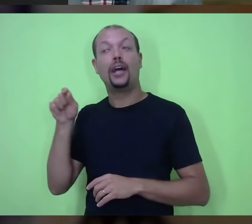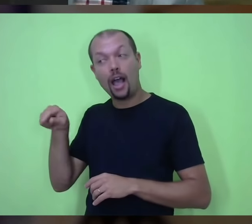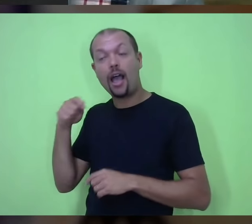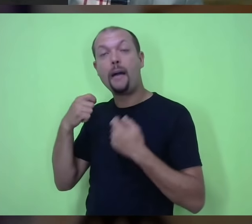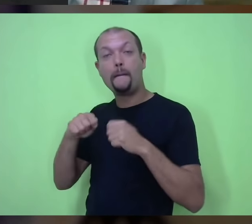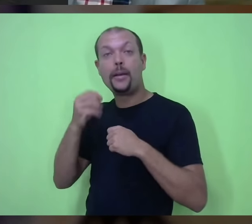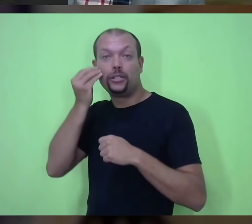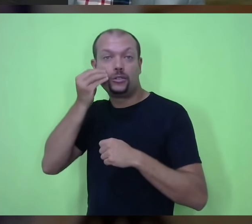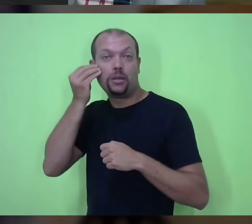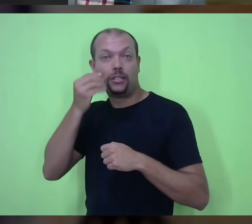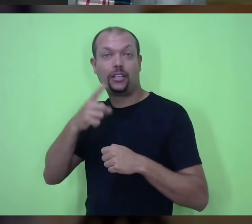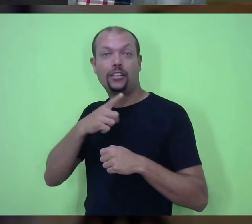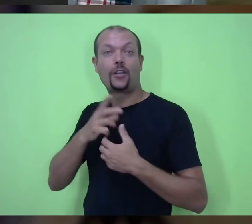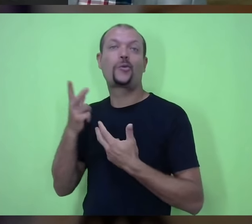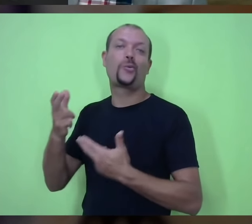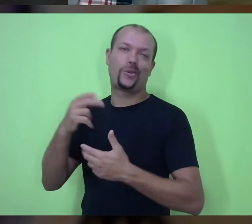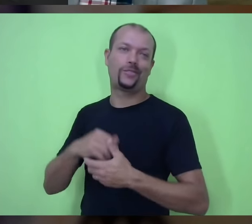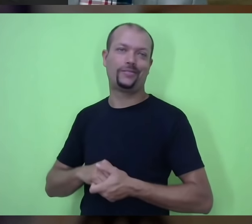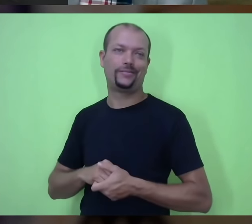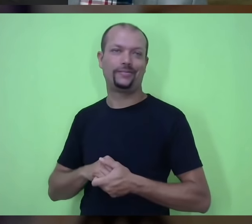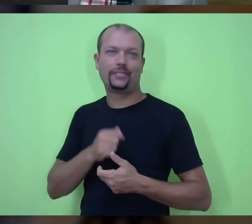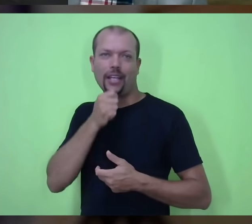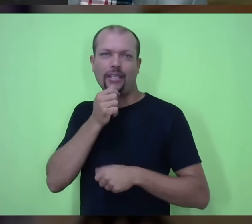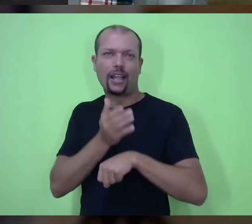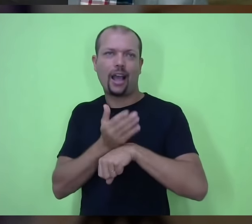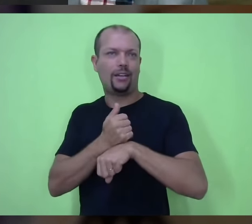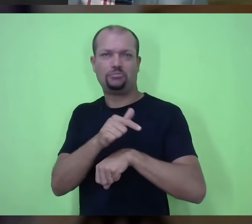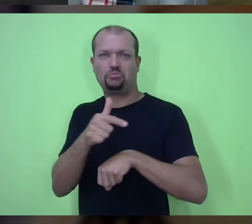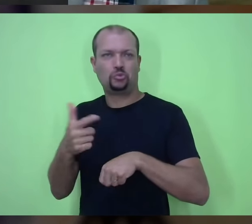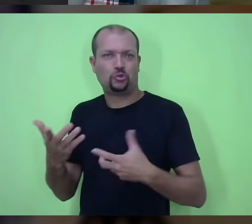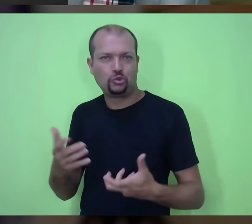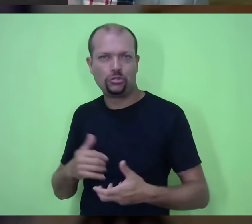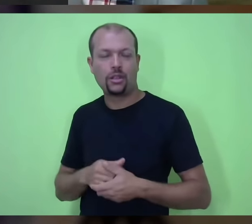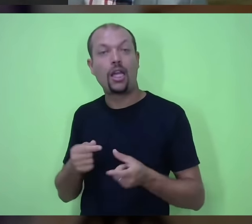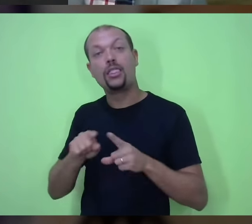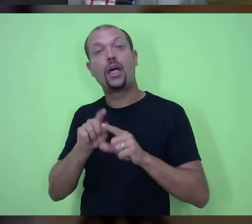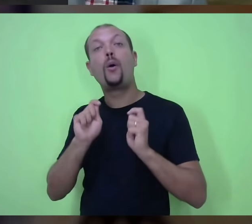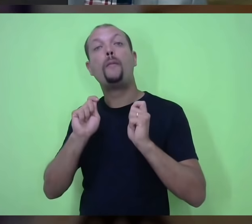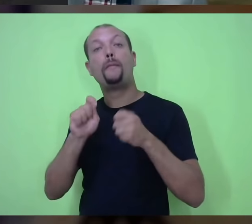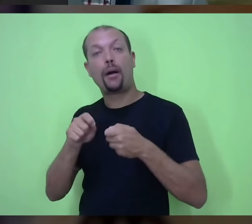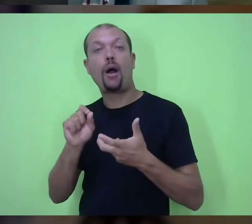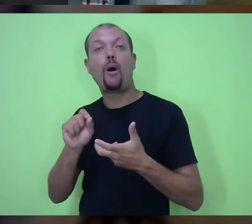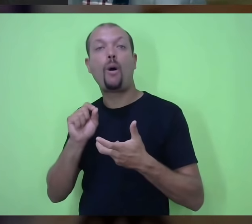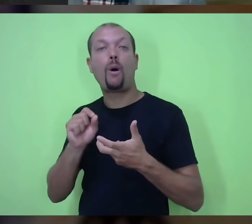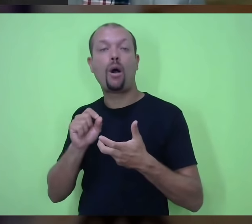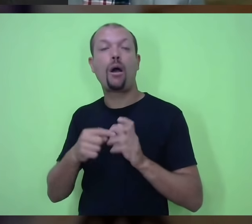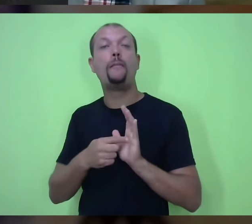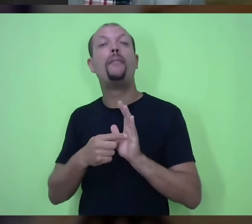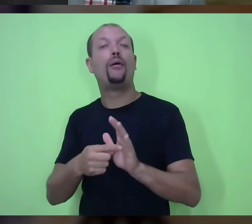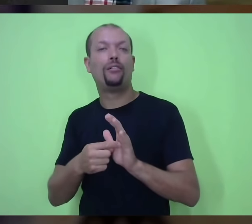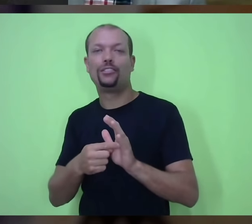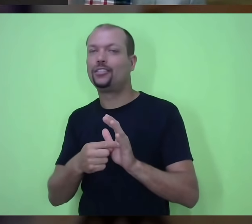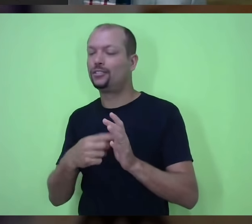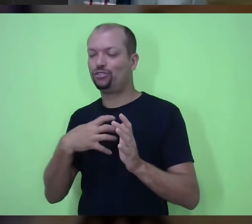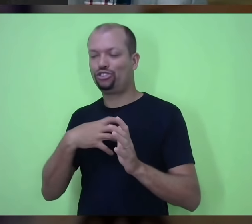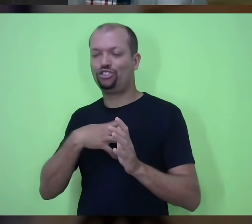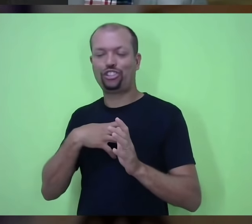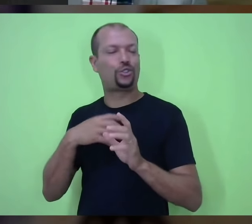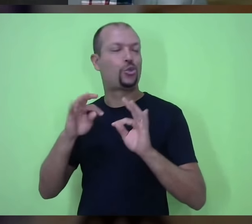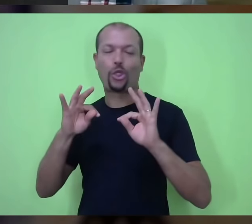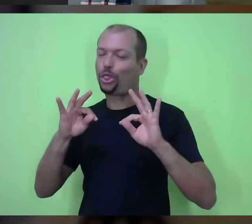Deus antes de encarnar, ele ainda não havia passado. E teve que passar para, então, exercer de maneira mais apropriada,